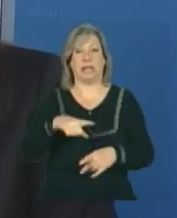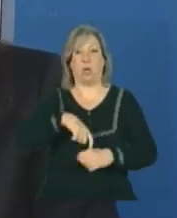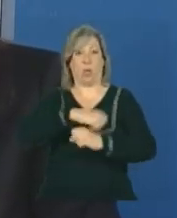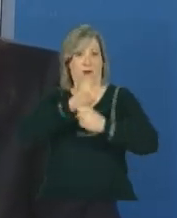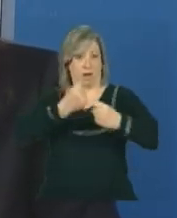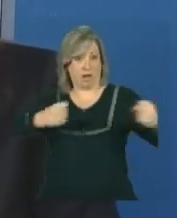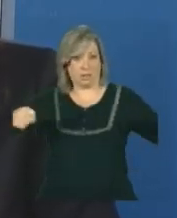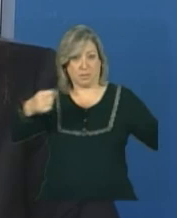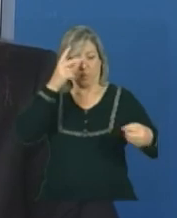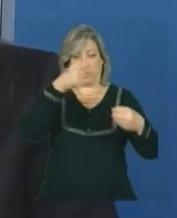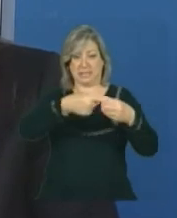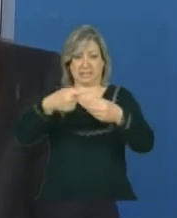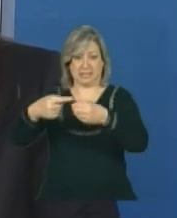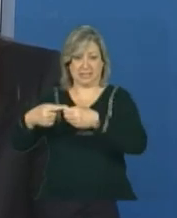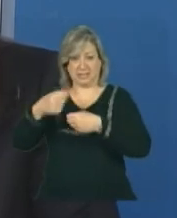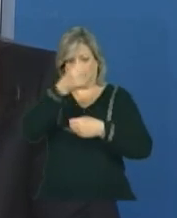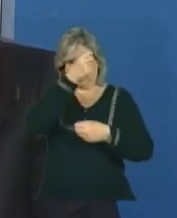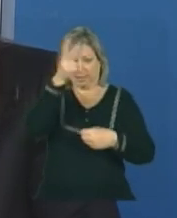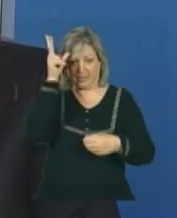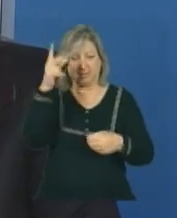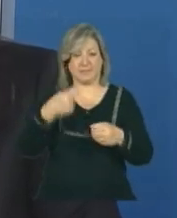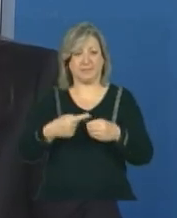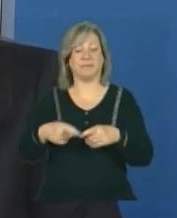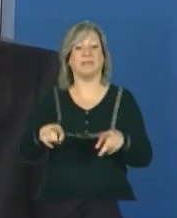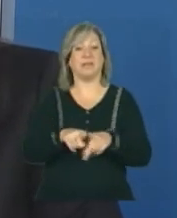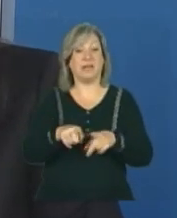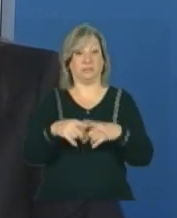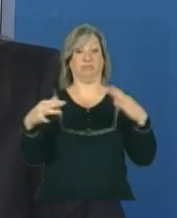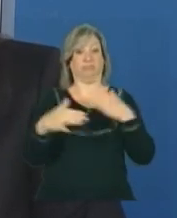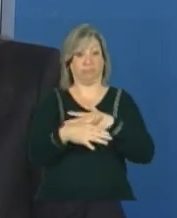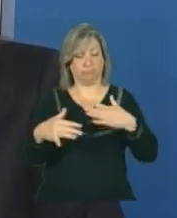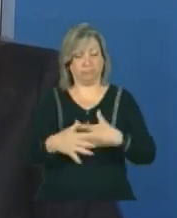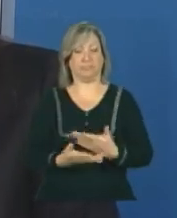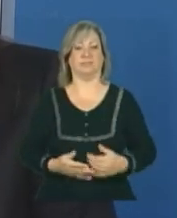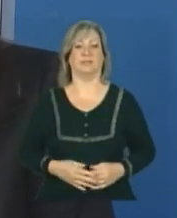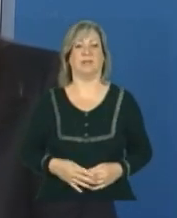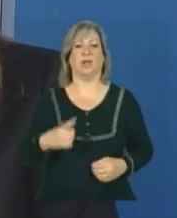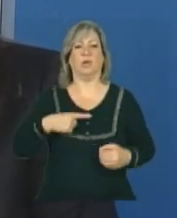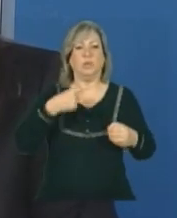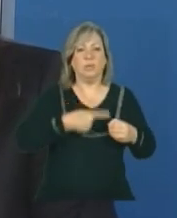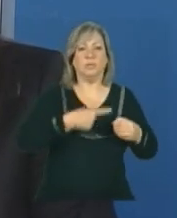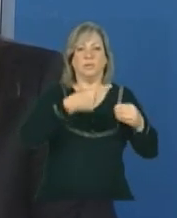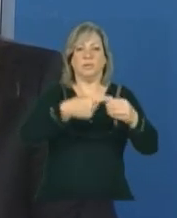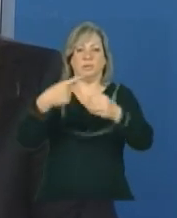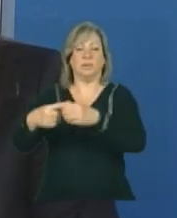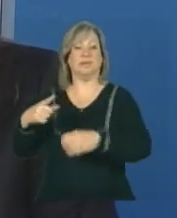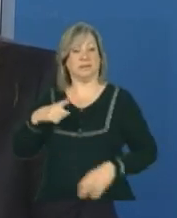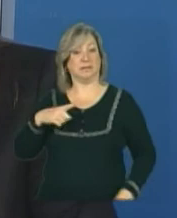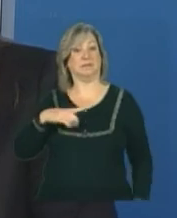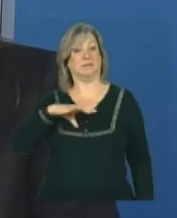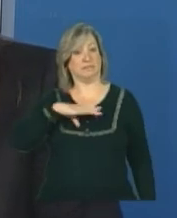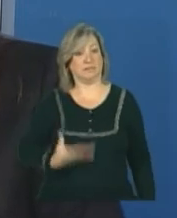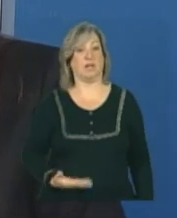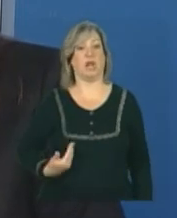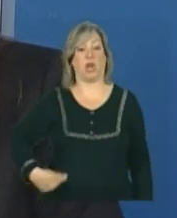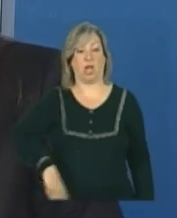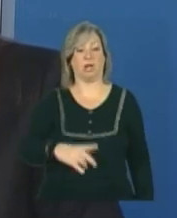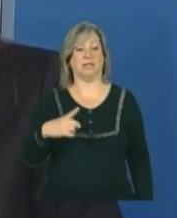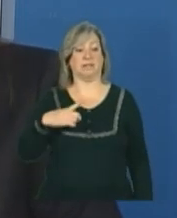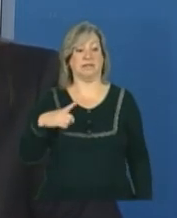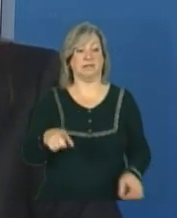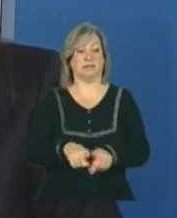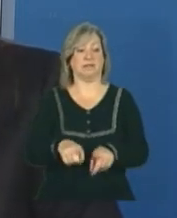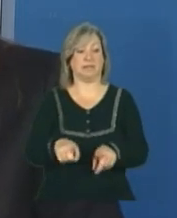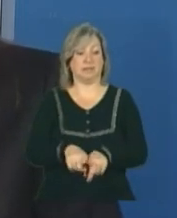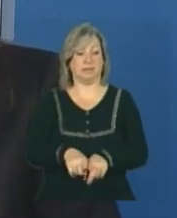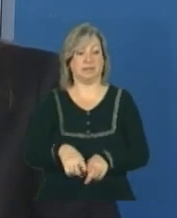significativamente, e também os de metrópole, significativamente. Esse é um outro grande desafio que nós temos. Nós